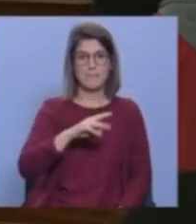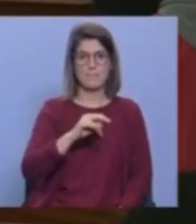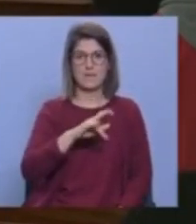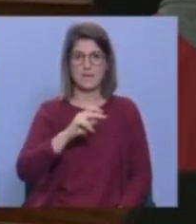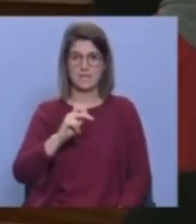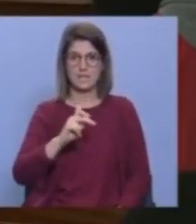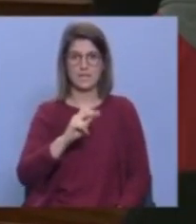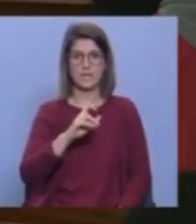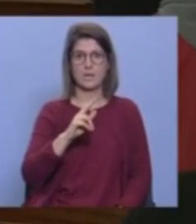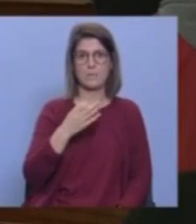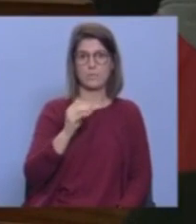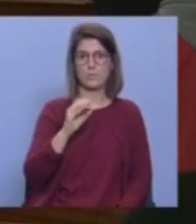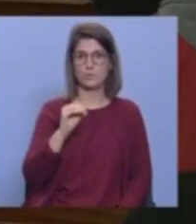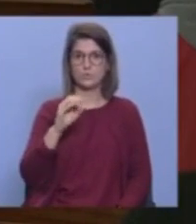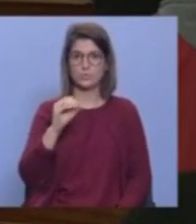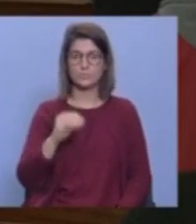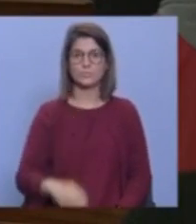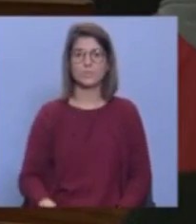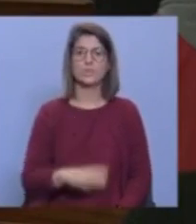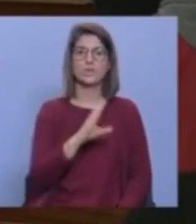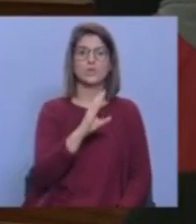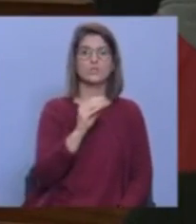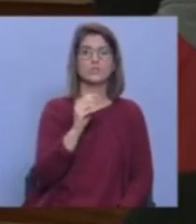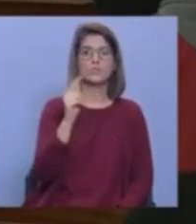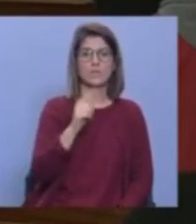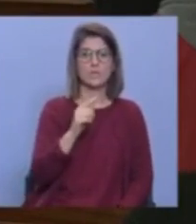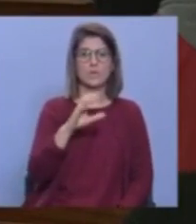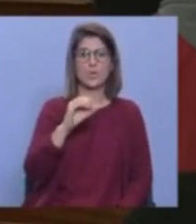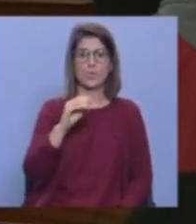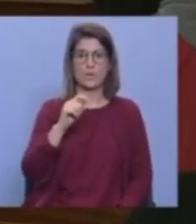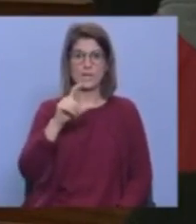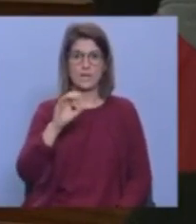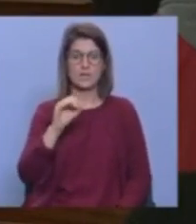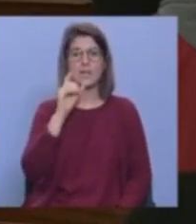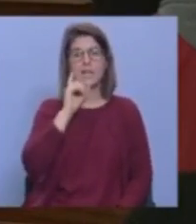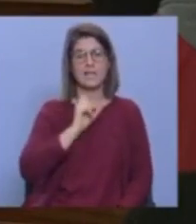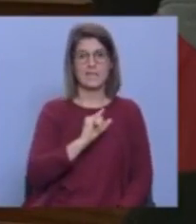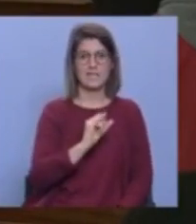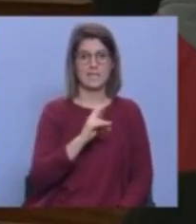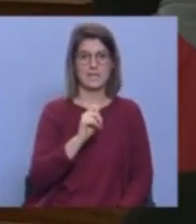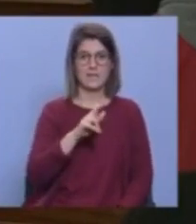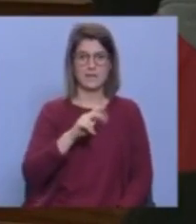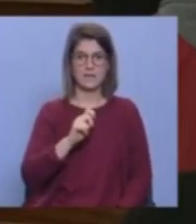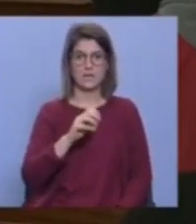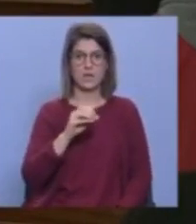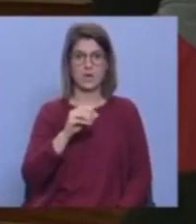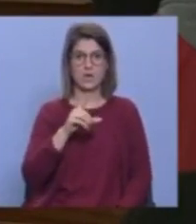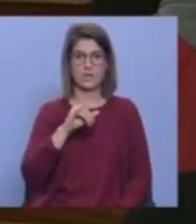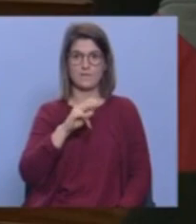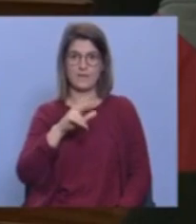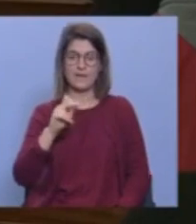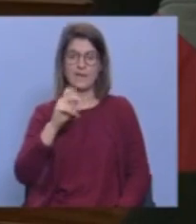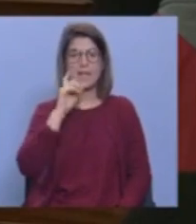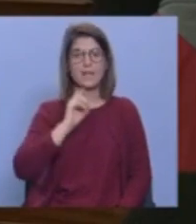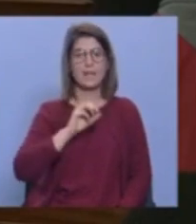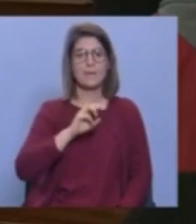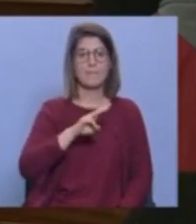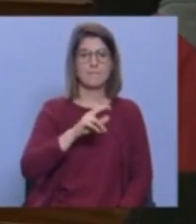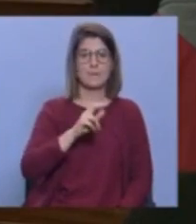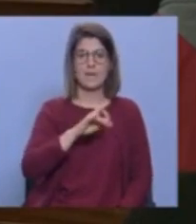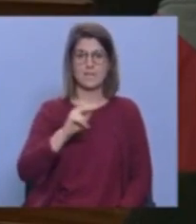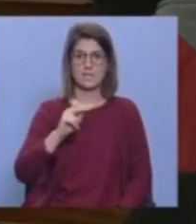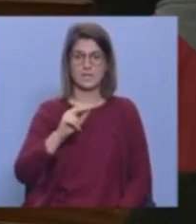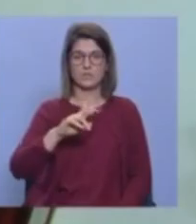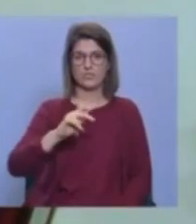Conceição Raposo, José de Lima Coelho, Irene Oliveira, Maria Jacinta Xavier e